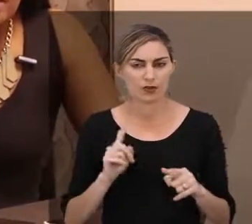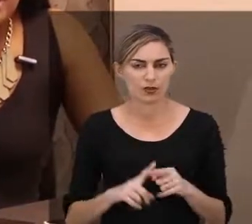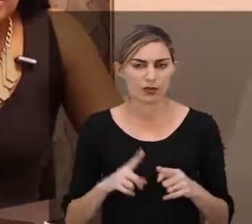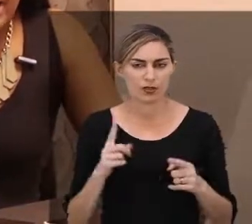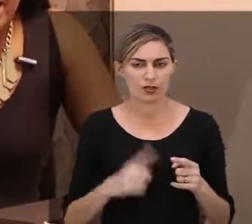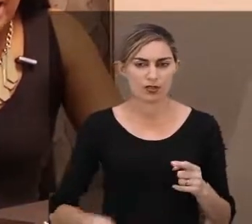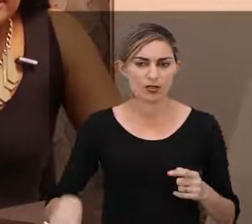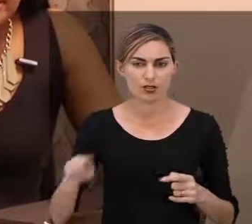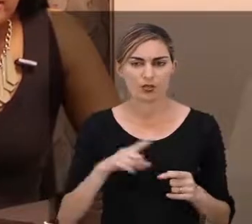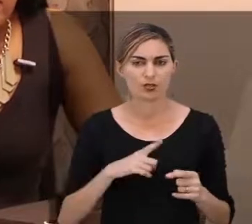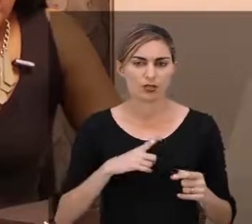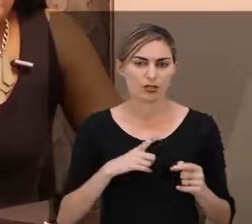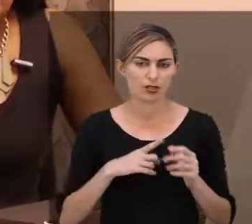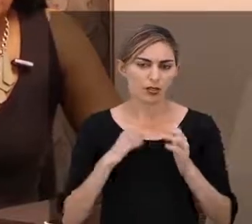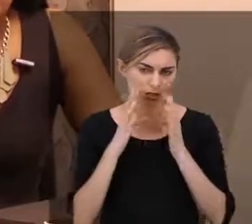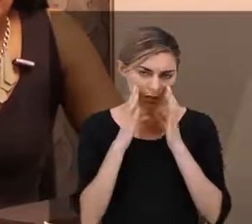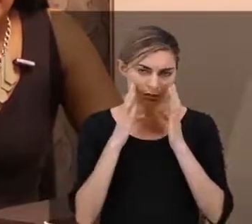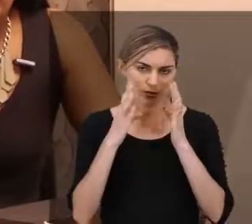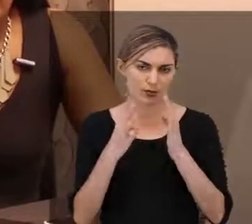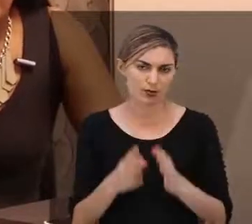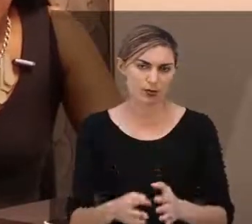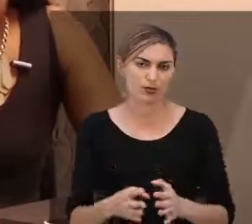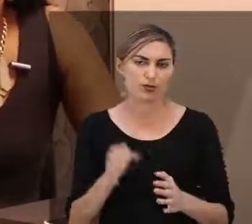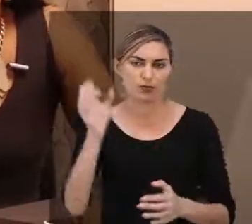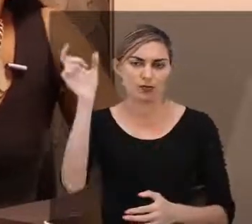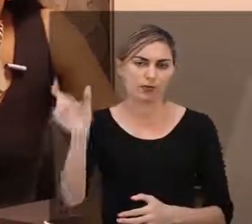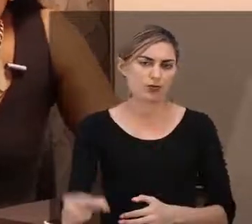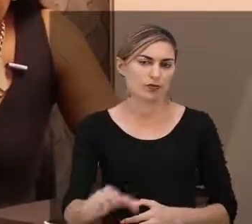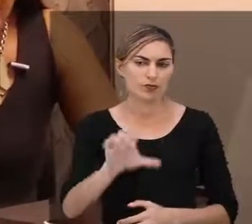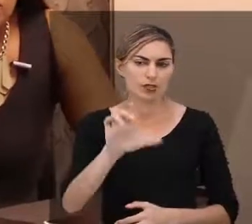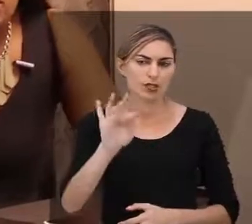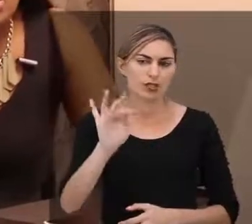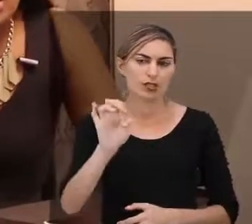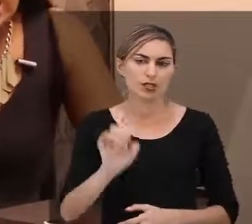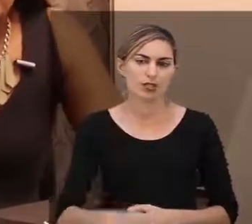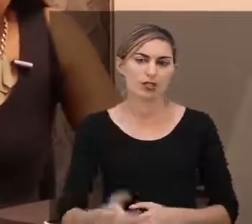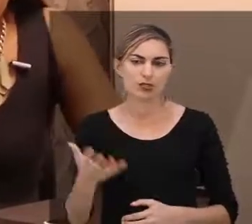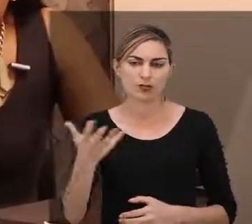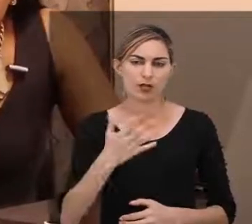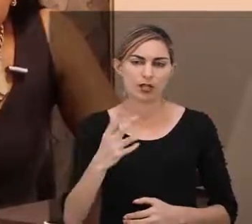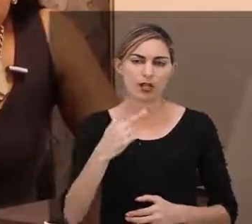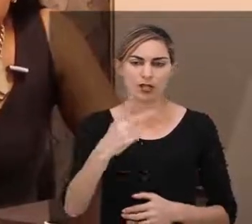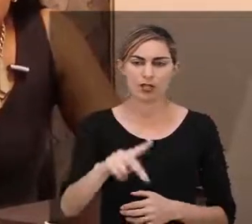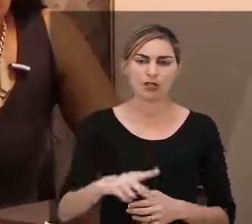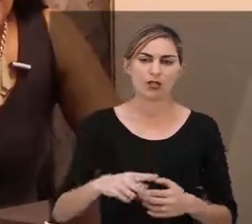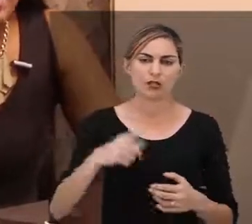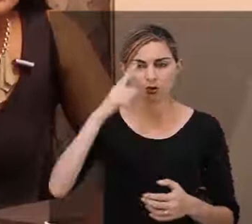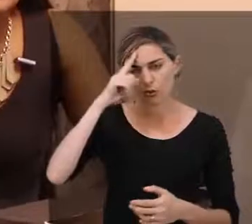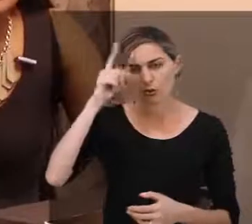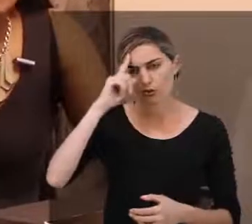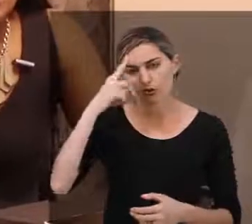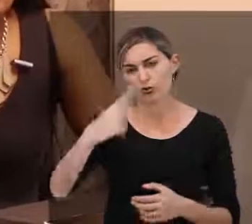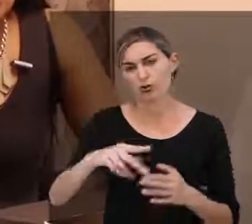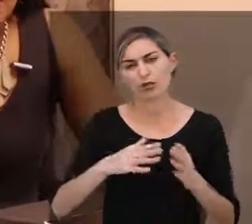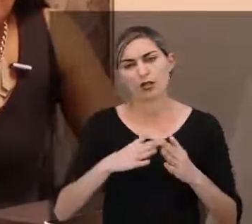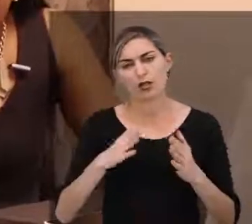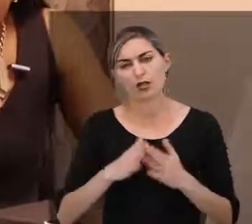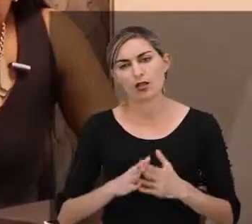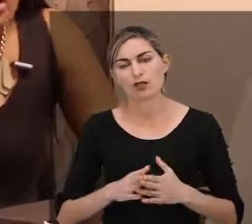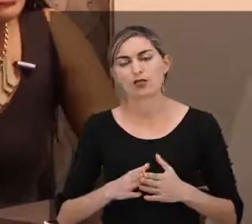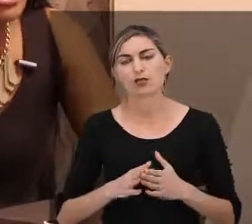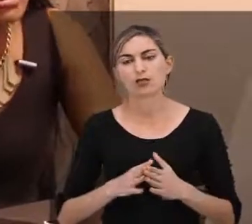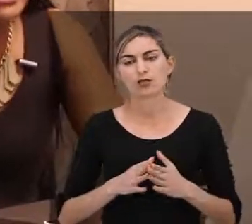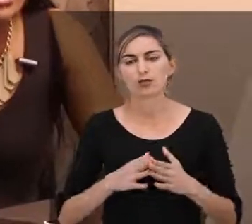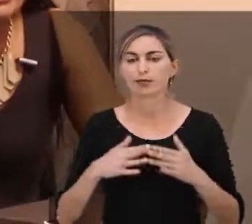gente tem que prestar atenção realmente no que o cliente quer. Quem é que vai utilizar o espaço? Quem é que vai chegar todo dia na sua casa e vai